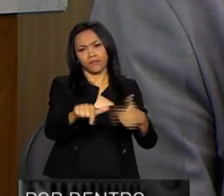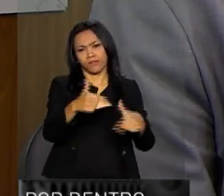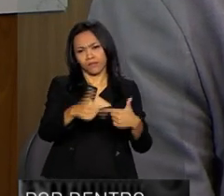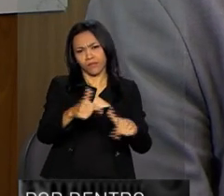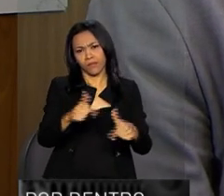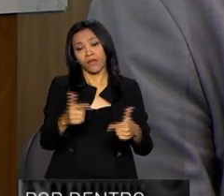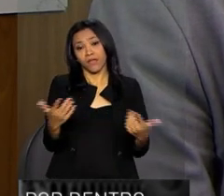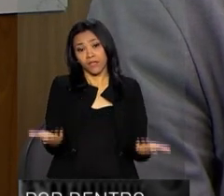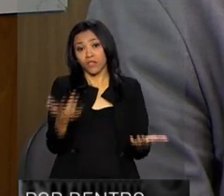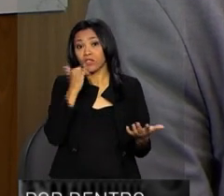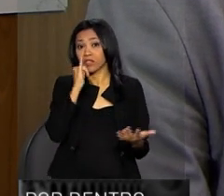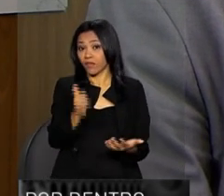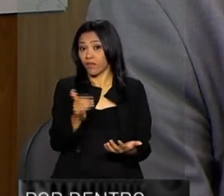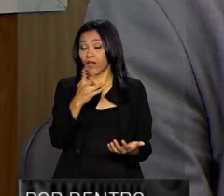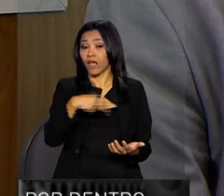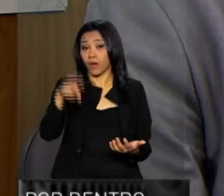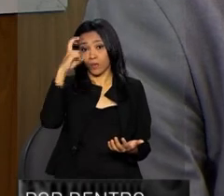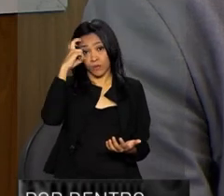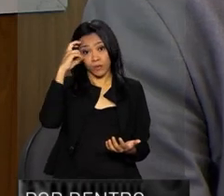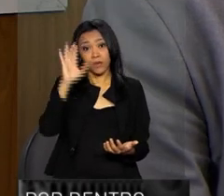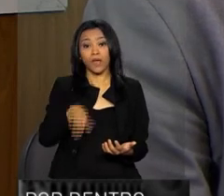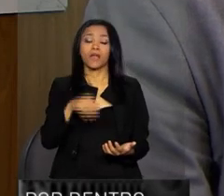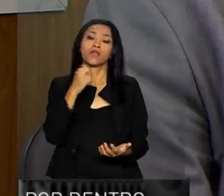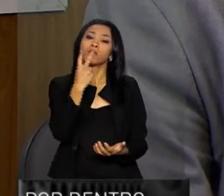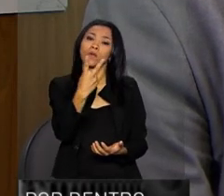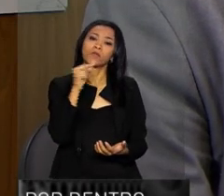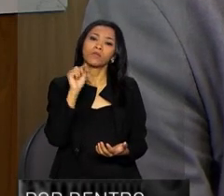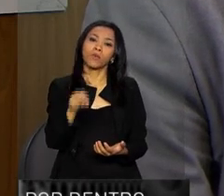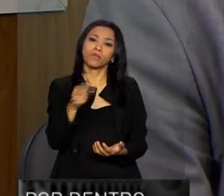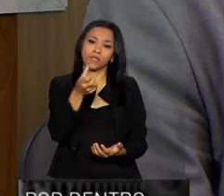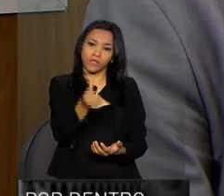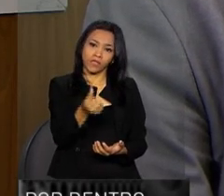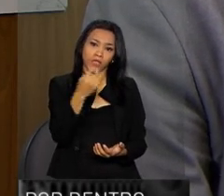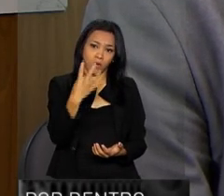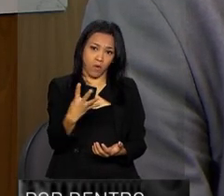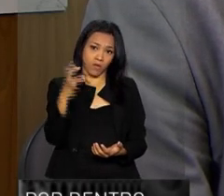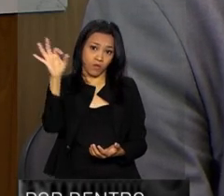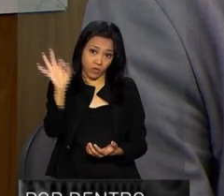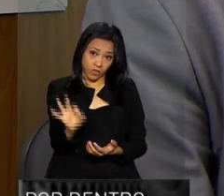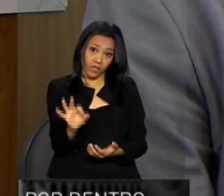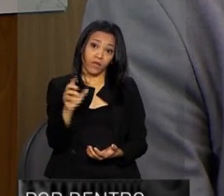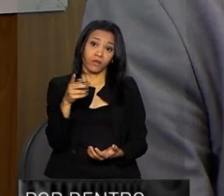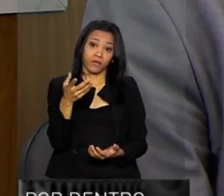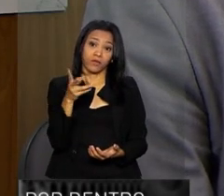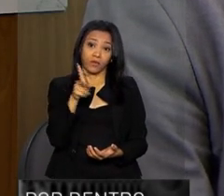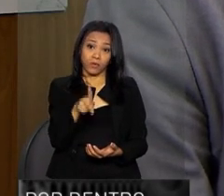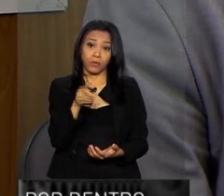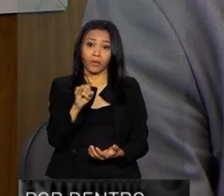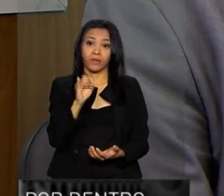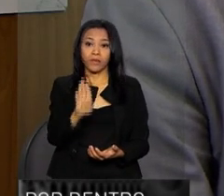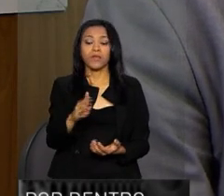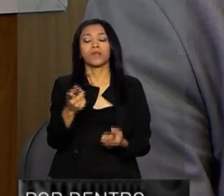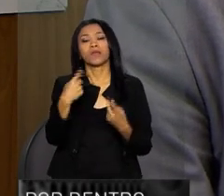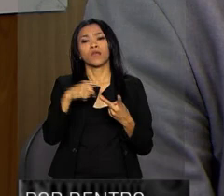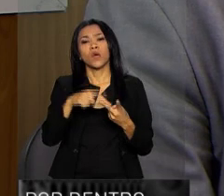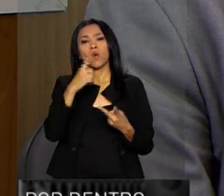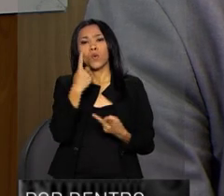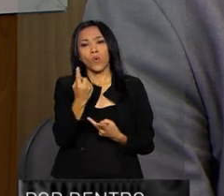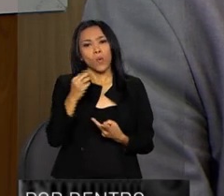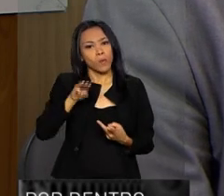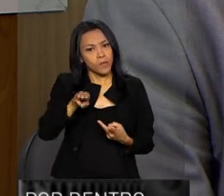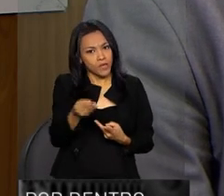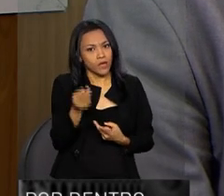disse que a cultura já responde por dois pontos 64 por cento do nosso produto interno bruto é um milhão de empregos diretos